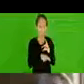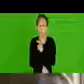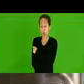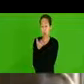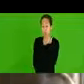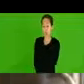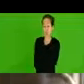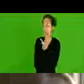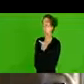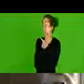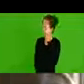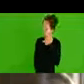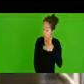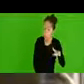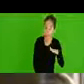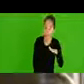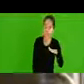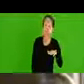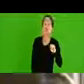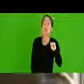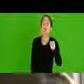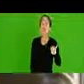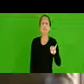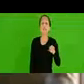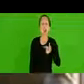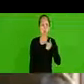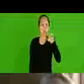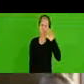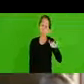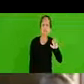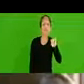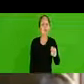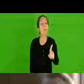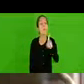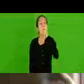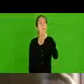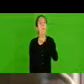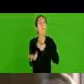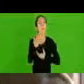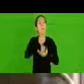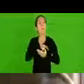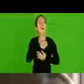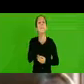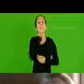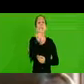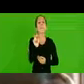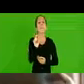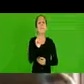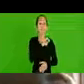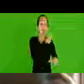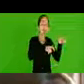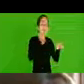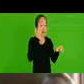o que as crianças falam quando elas se calam, diz respeito às crianças negras e às crianças